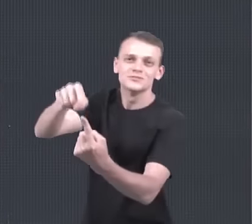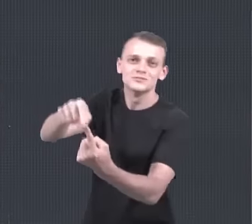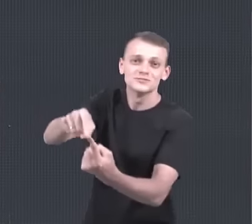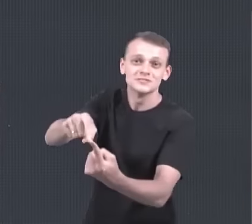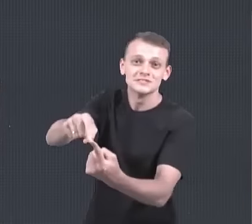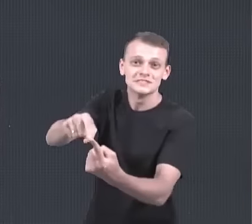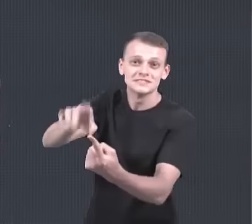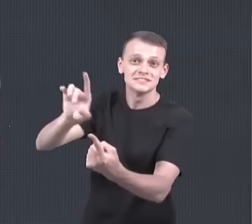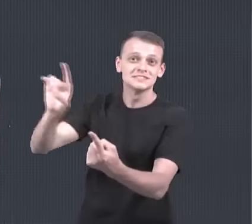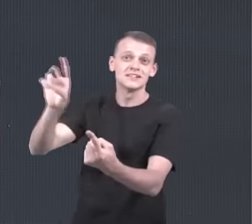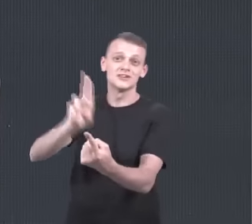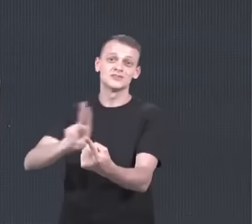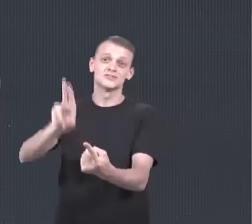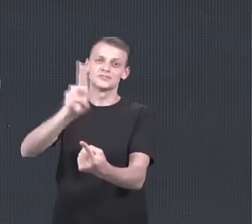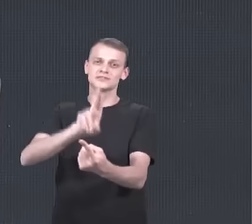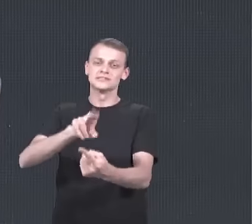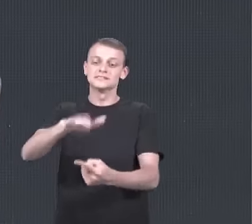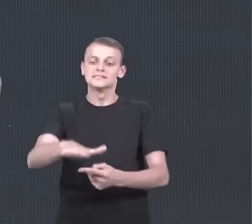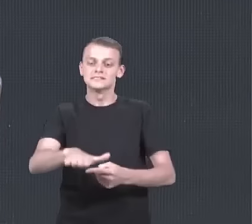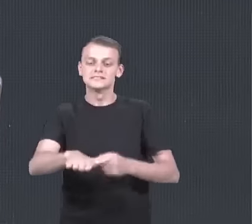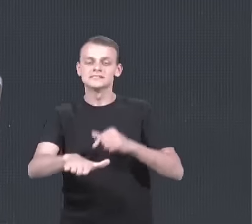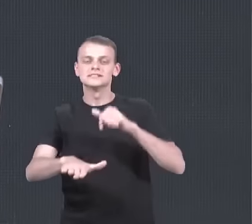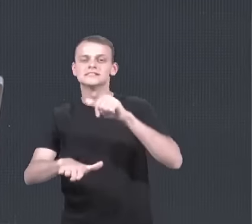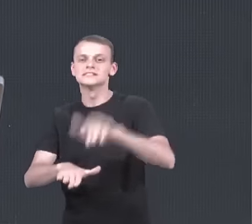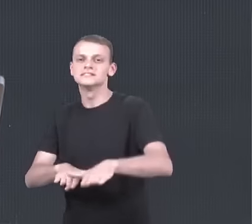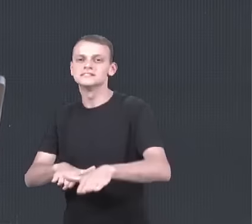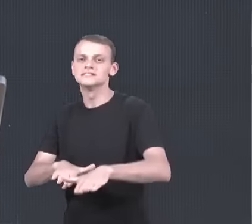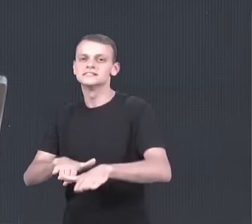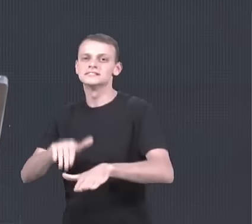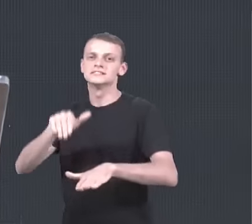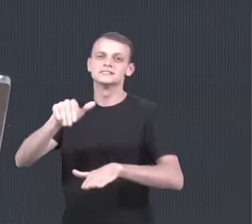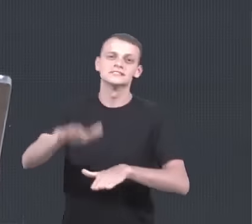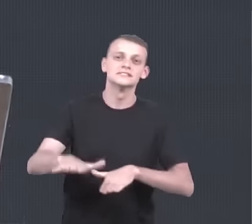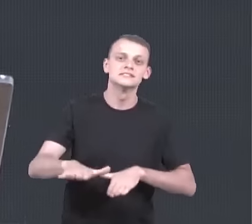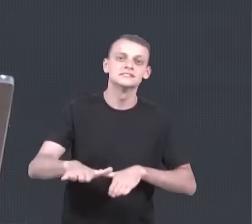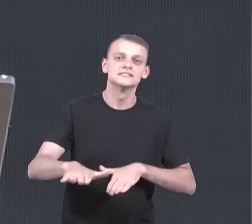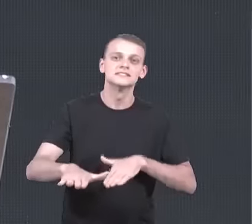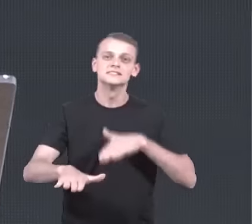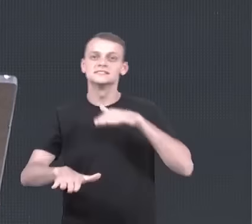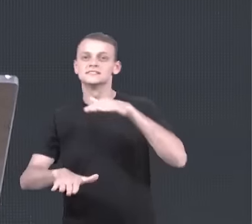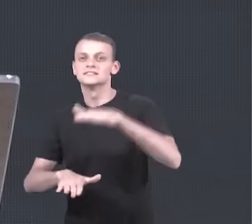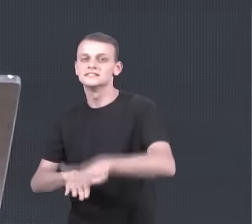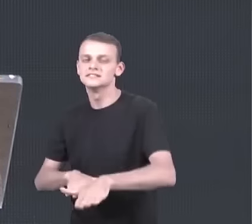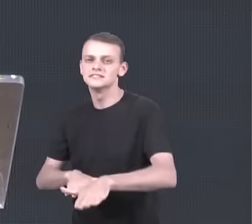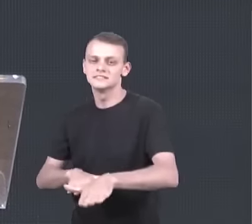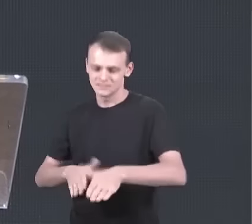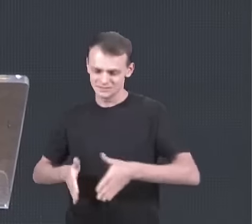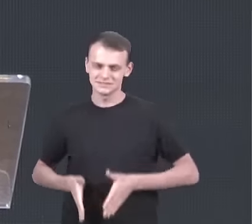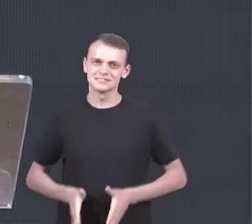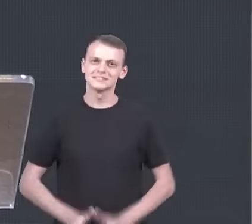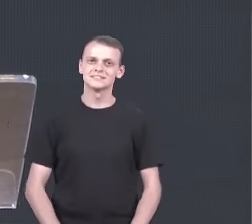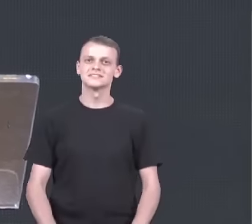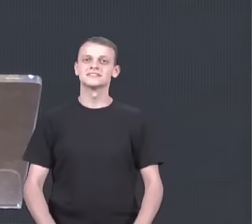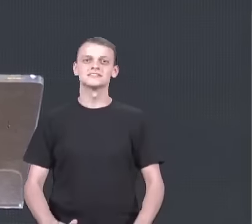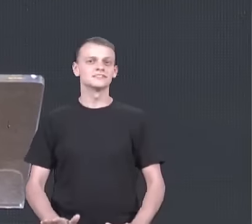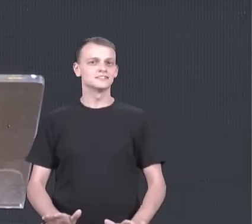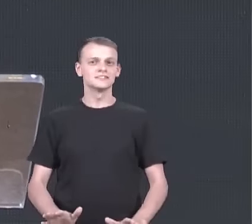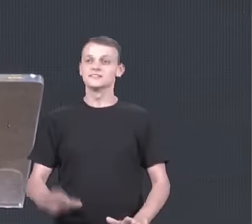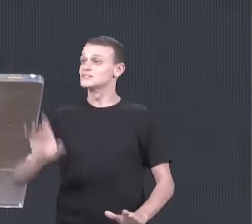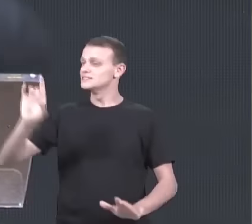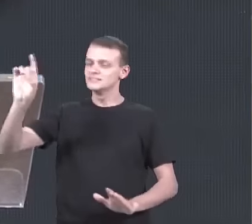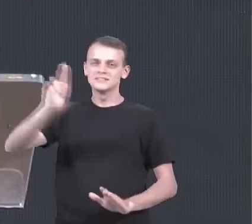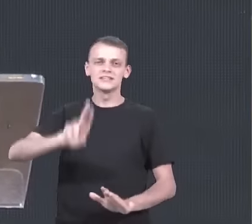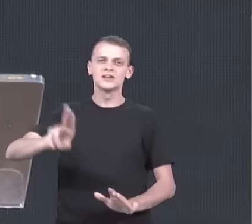ciclo, ele estava caminhando para o propósito, para o desígnio pelo qual ele tinha nascido. E quanto mais